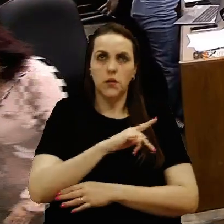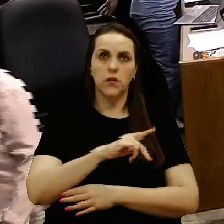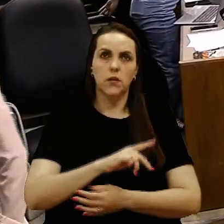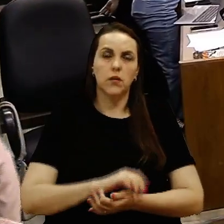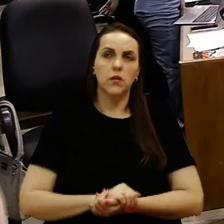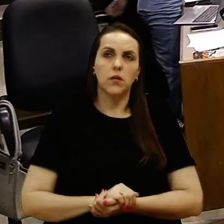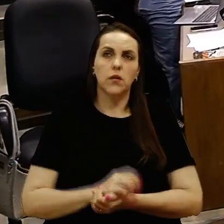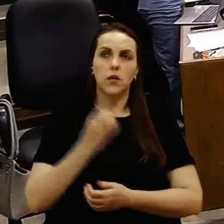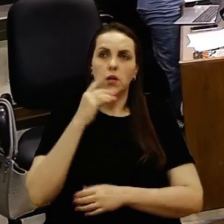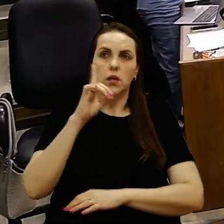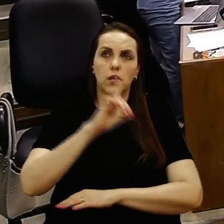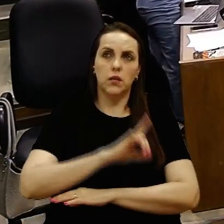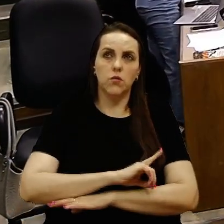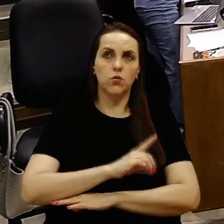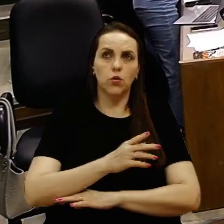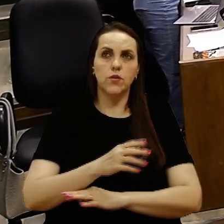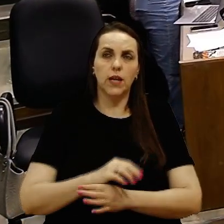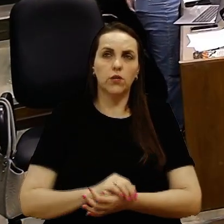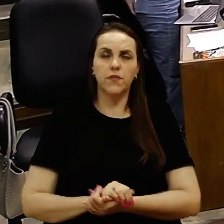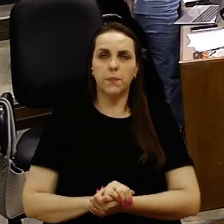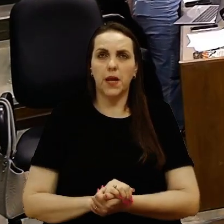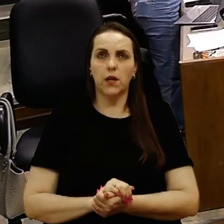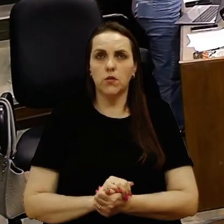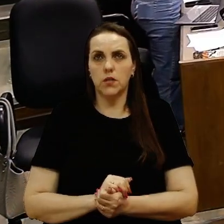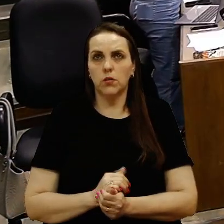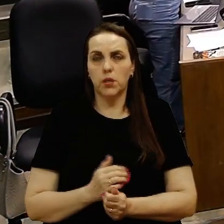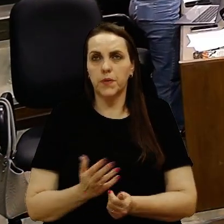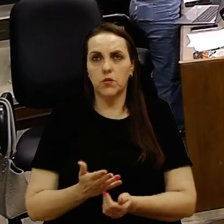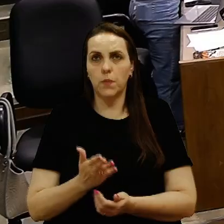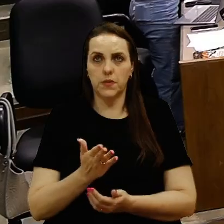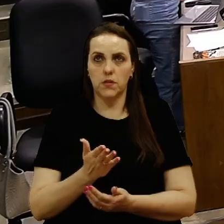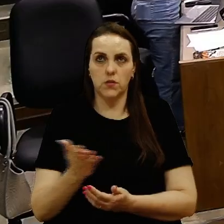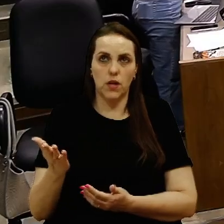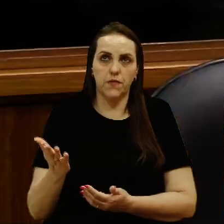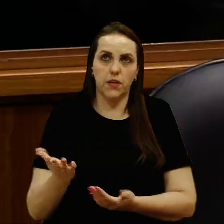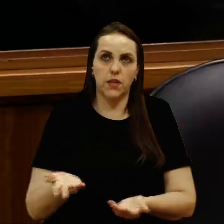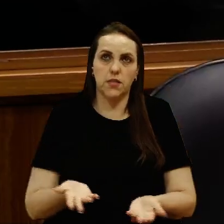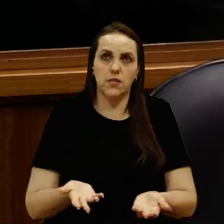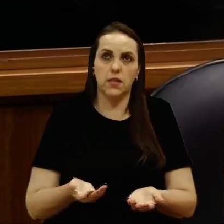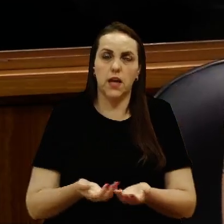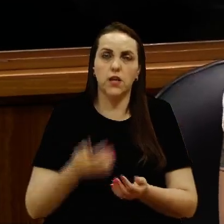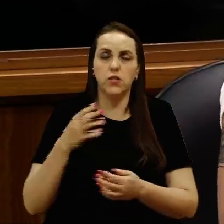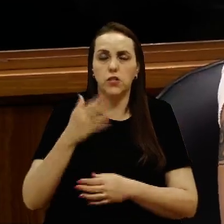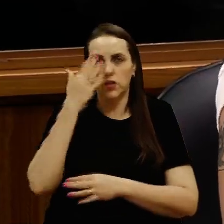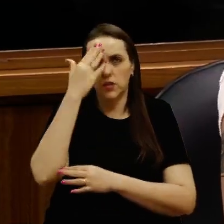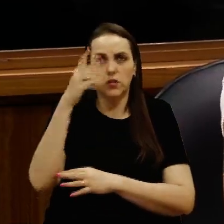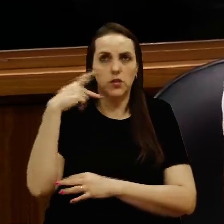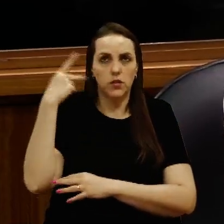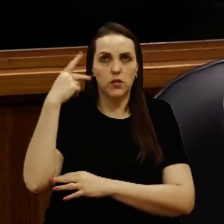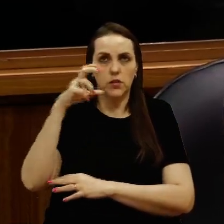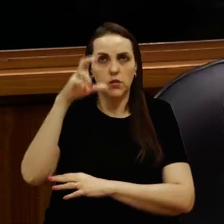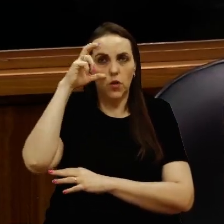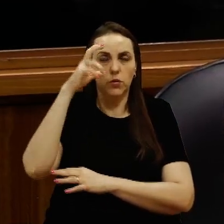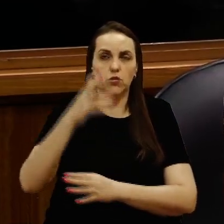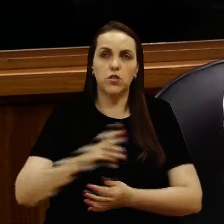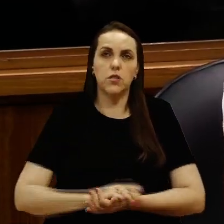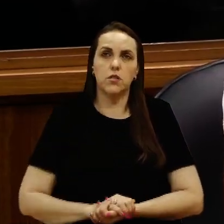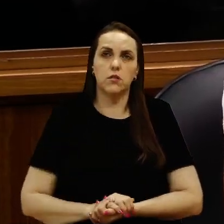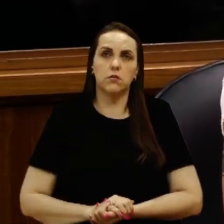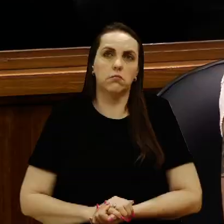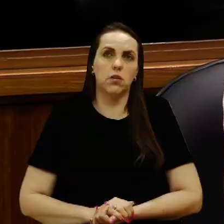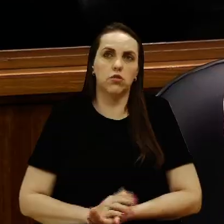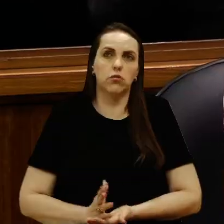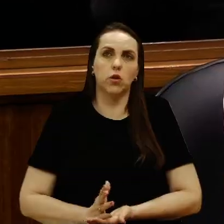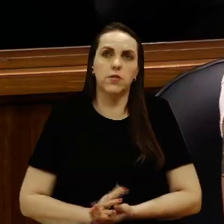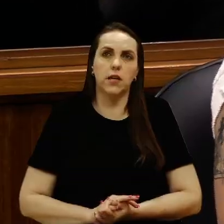Vereadores, colegas vereadoras, em primeiro lugar, parabéns, vereadora Sandra, mais uma vez, por estar trazendo